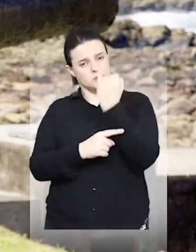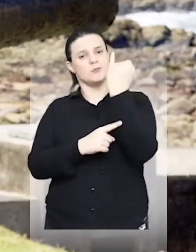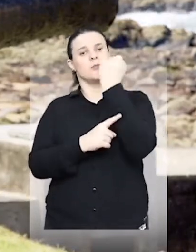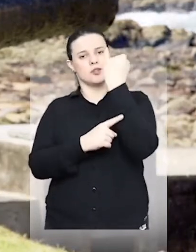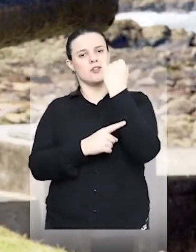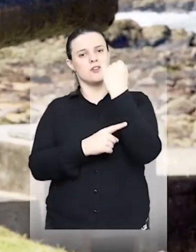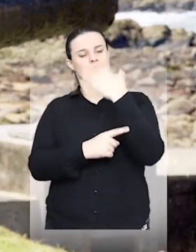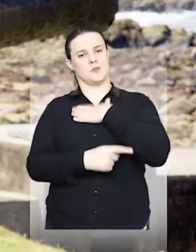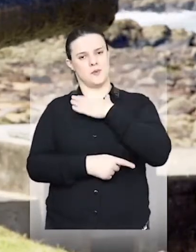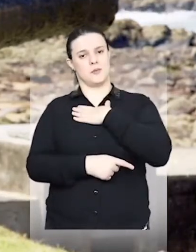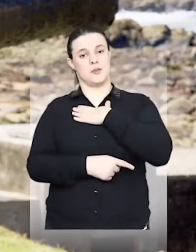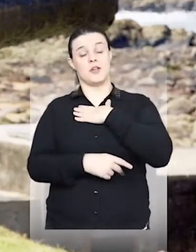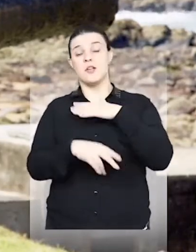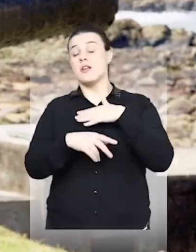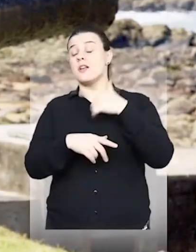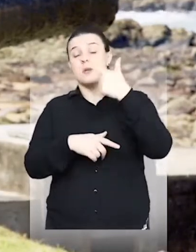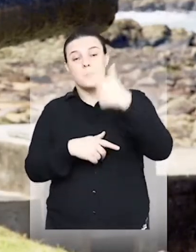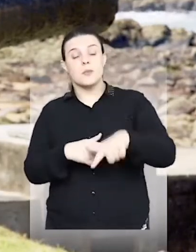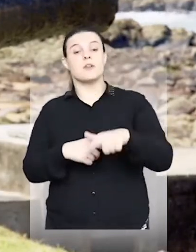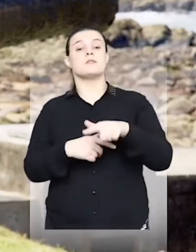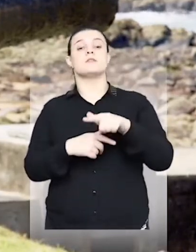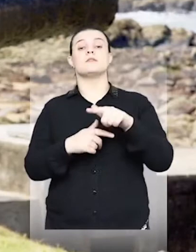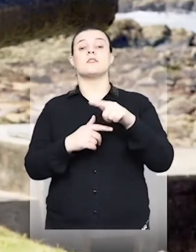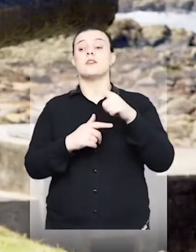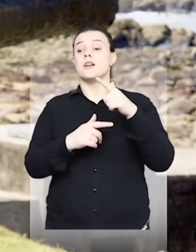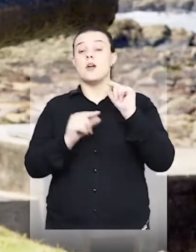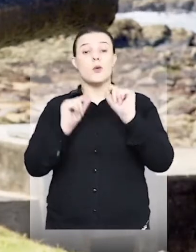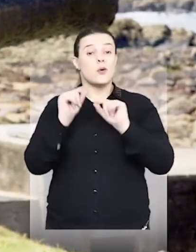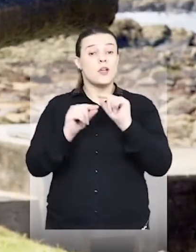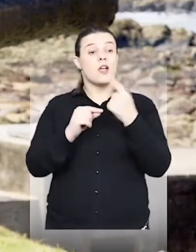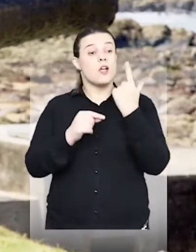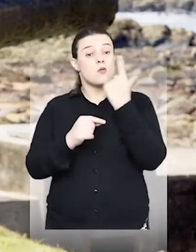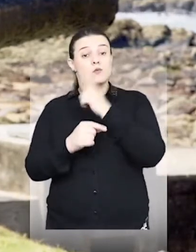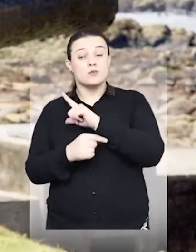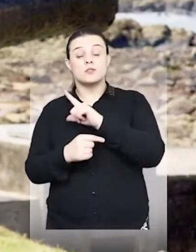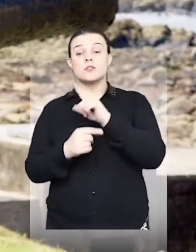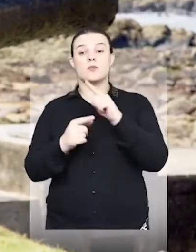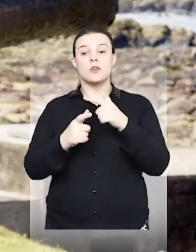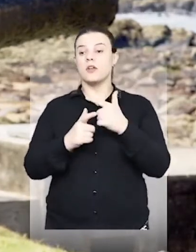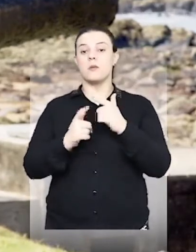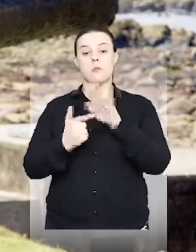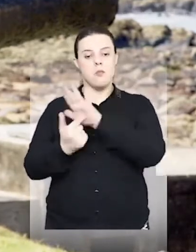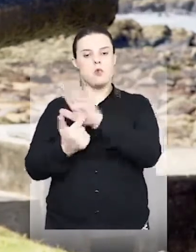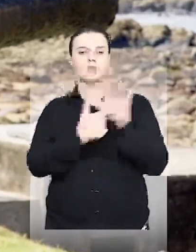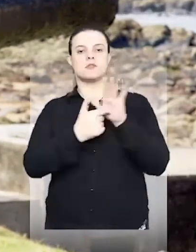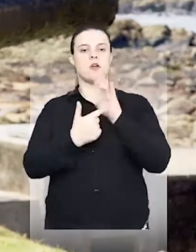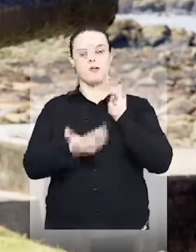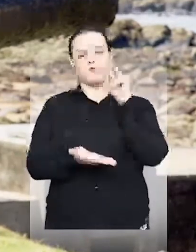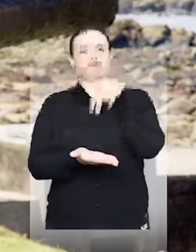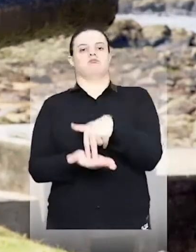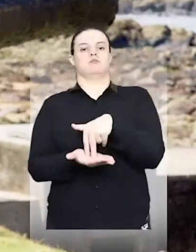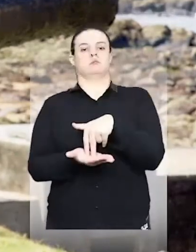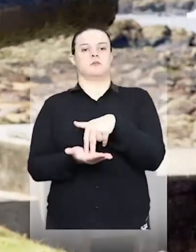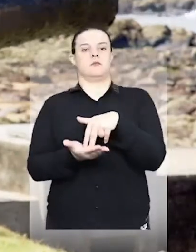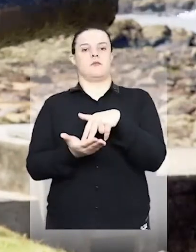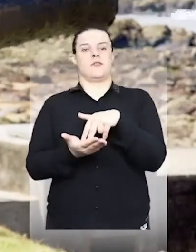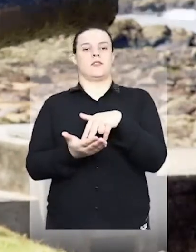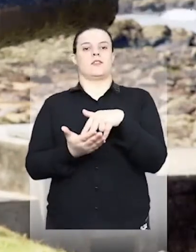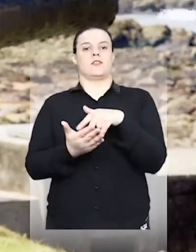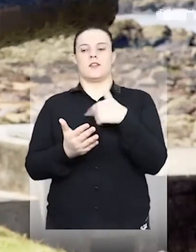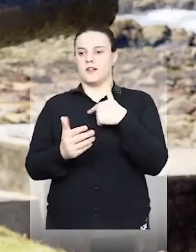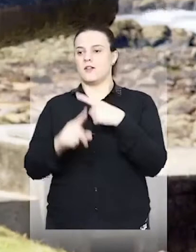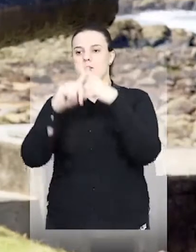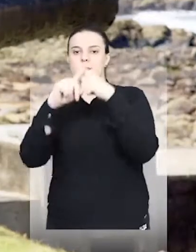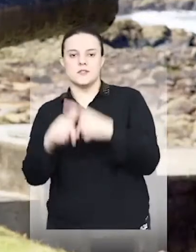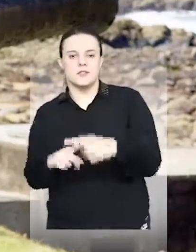mim é importante. E mais do que isso, eu acho que é demarcar um espaço de que você está